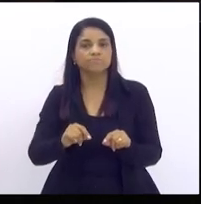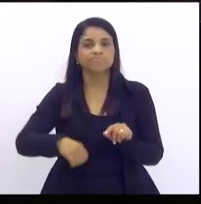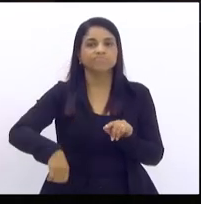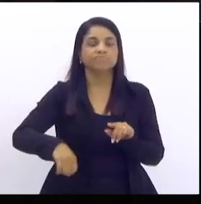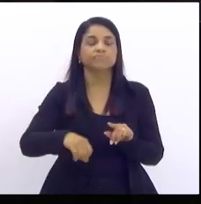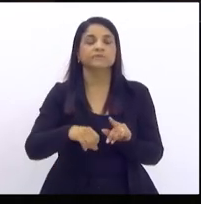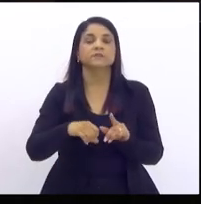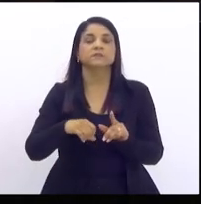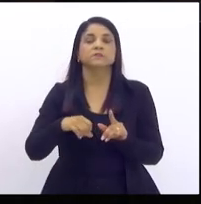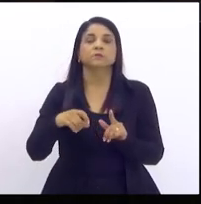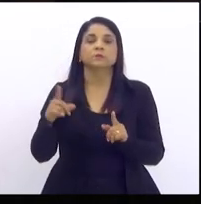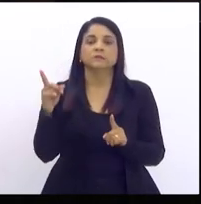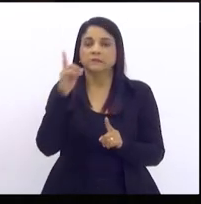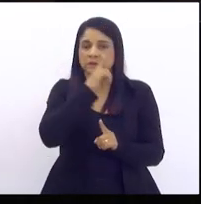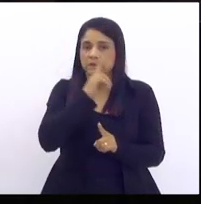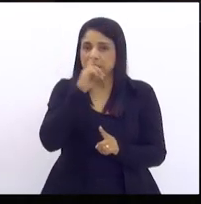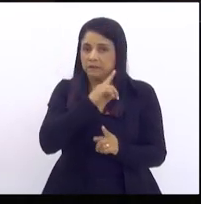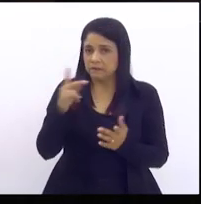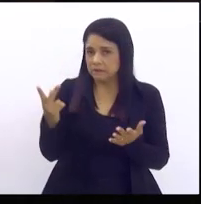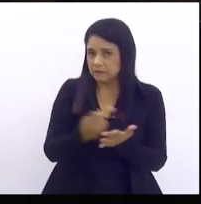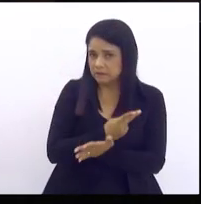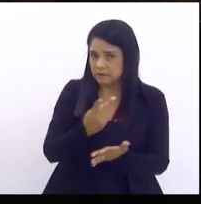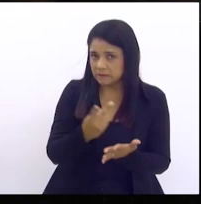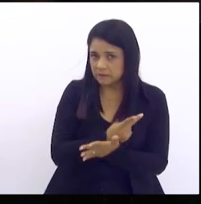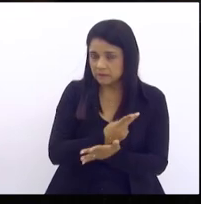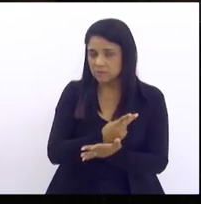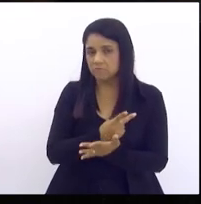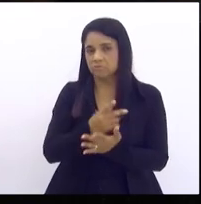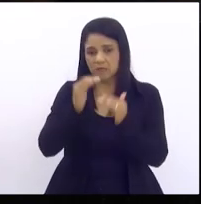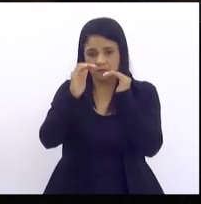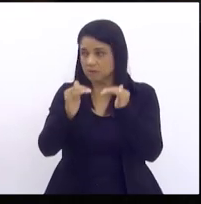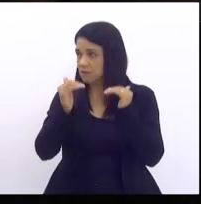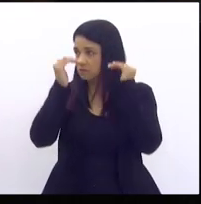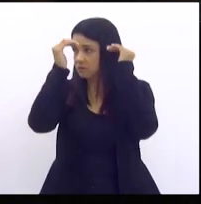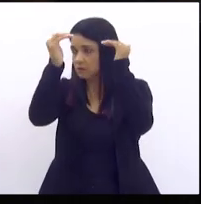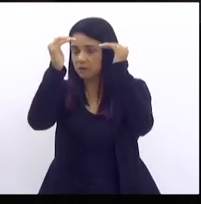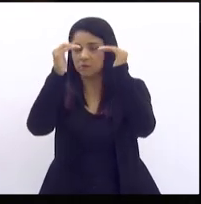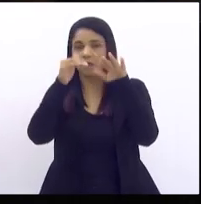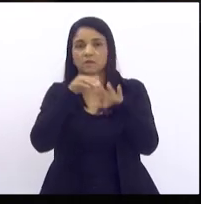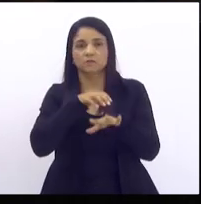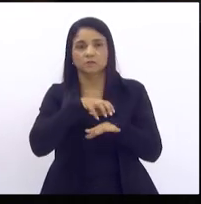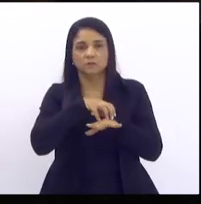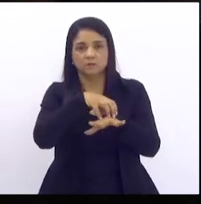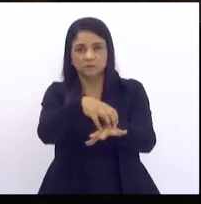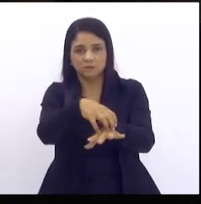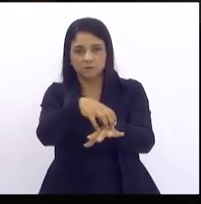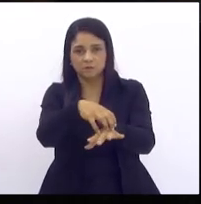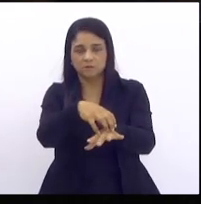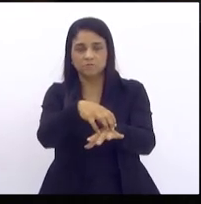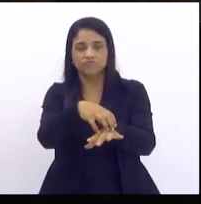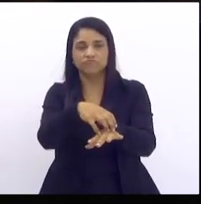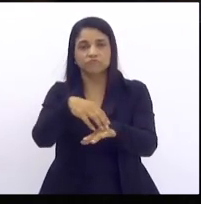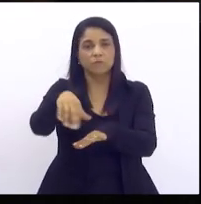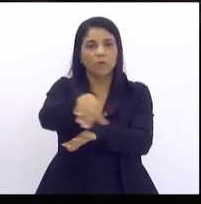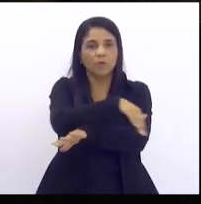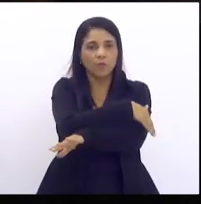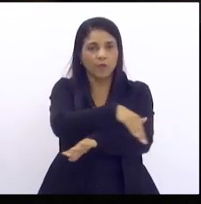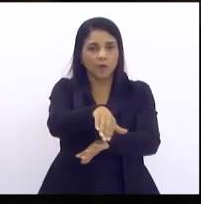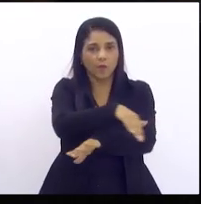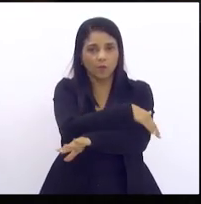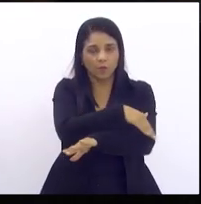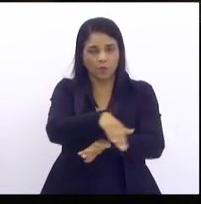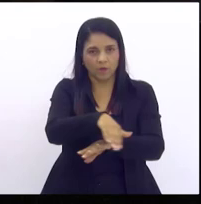praticadas por autoridades de trânsito nas blitzes realizadas nas ruas do